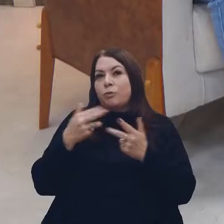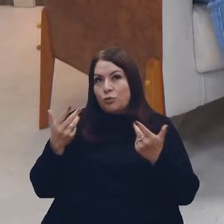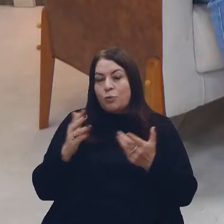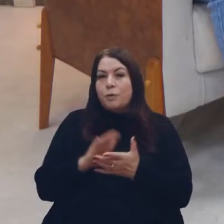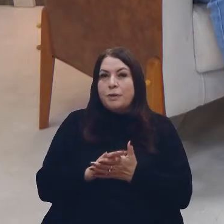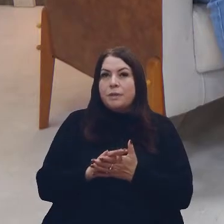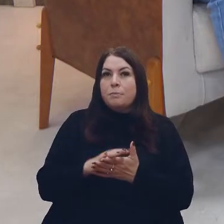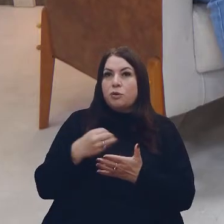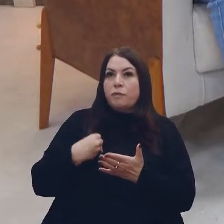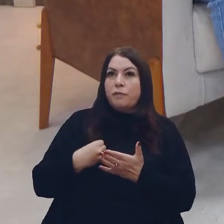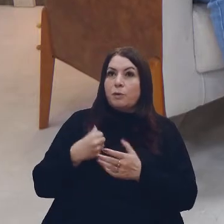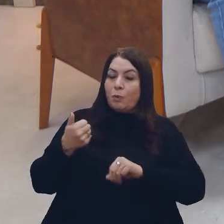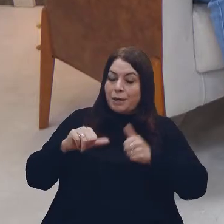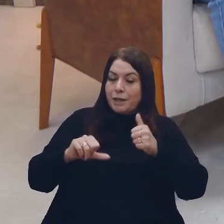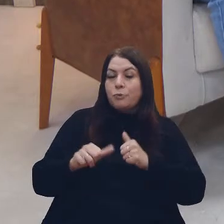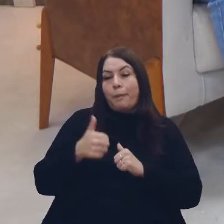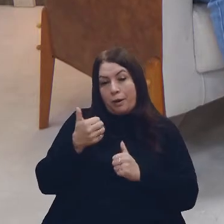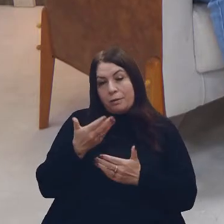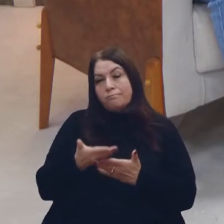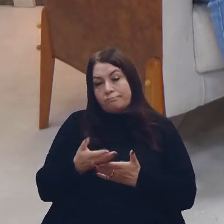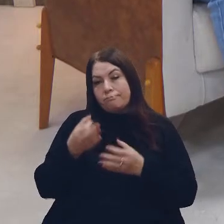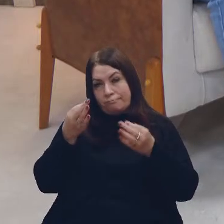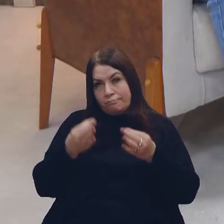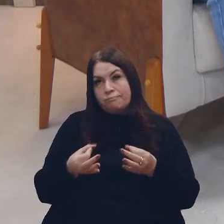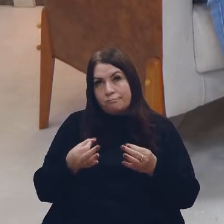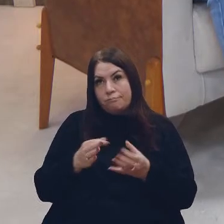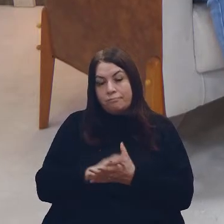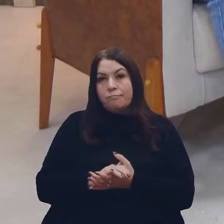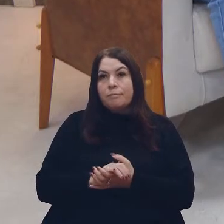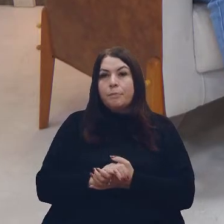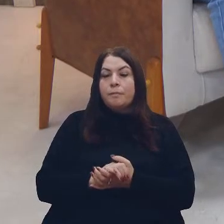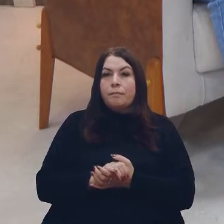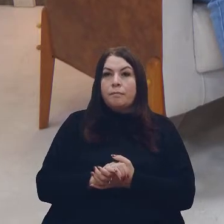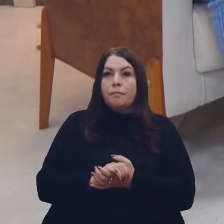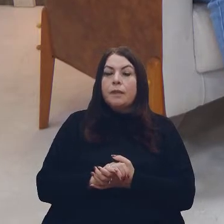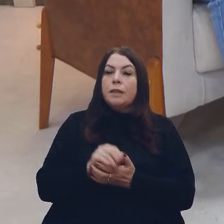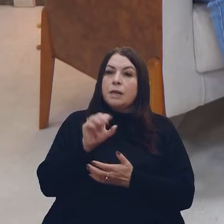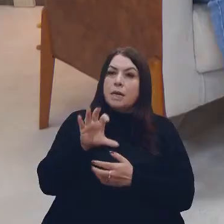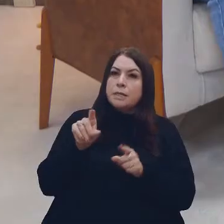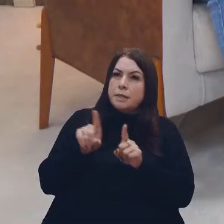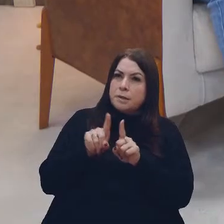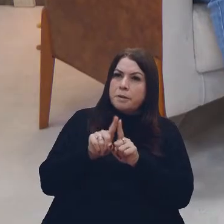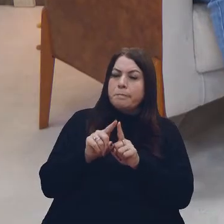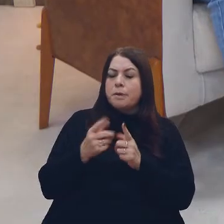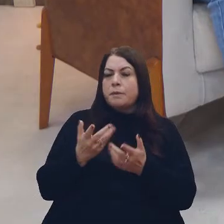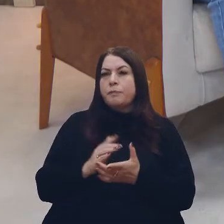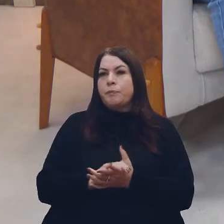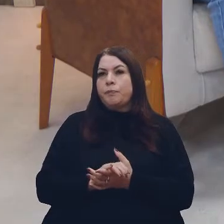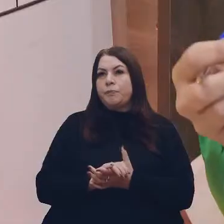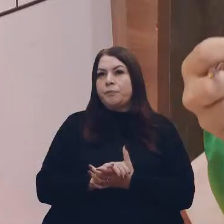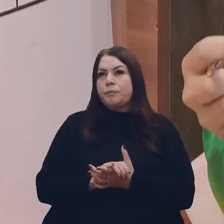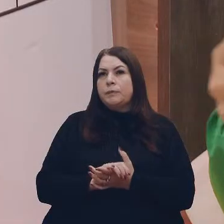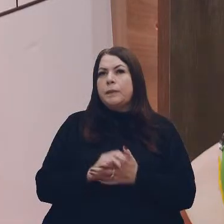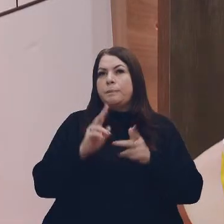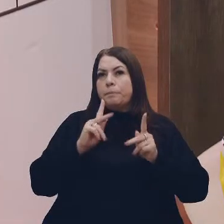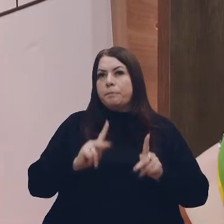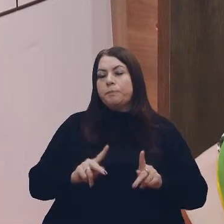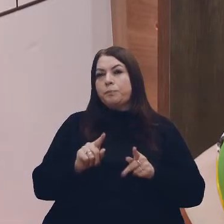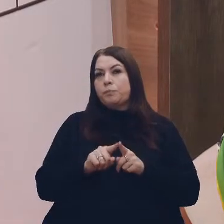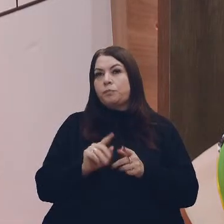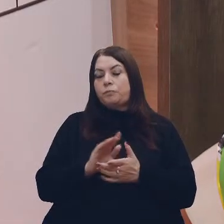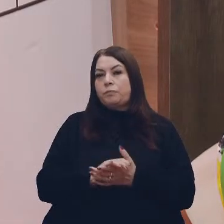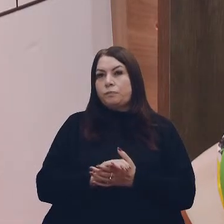ter vivido com uma qualidade melhor, né? Com certeza. E assim também, por outro lado, tem pessoas